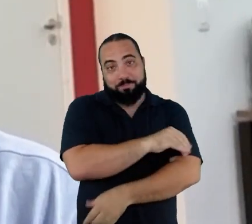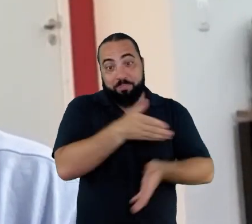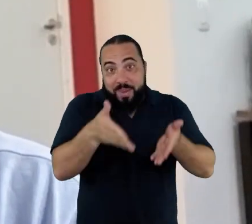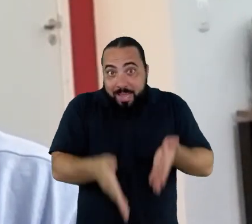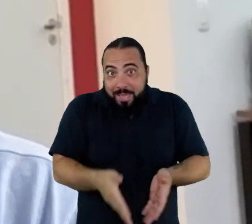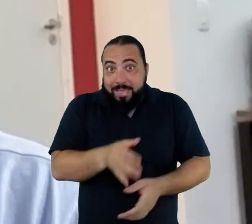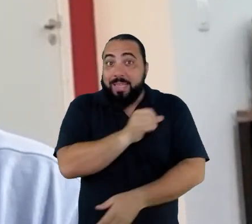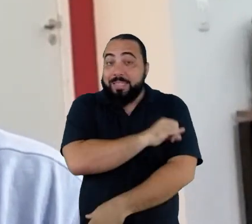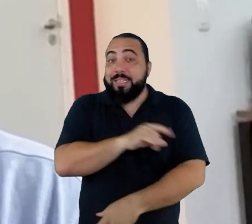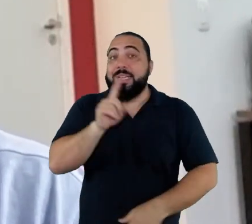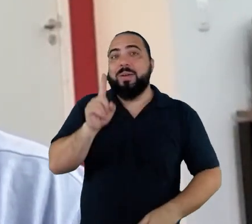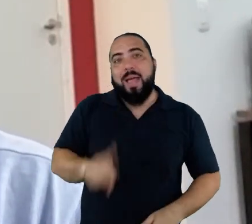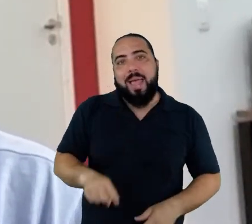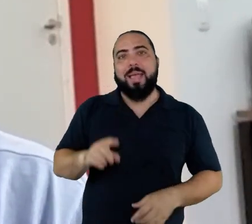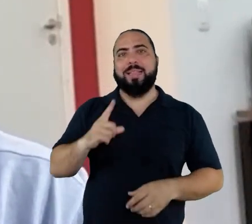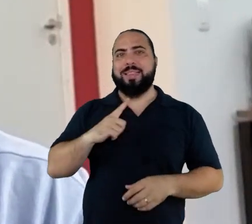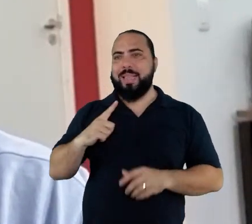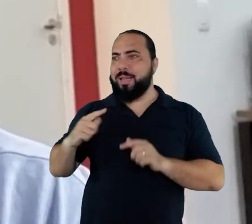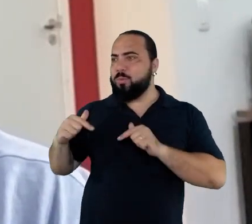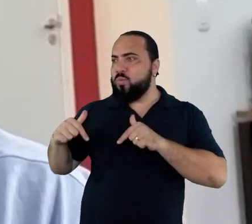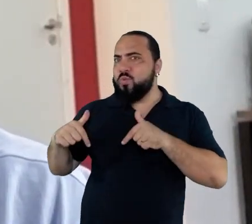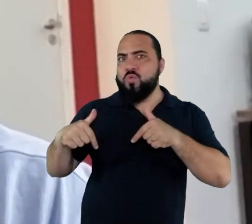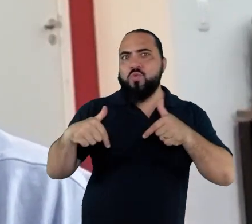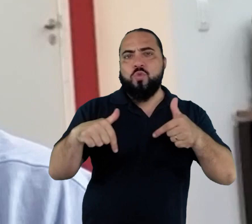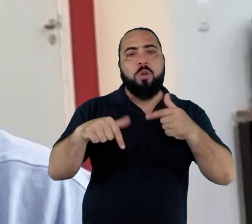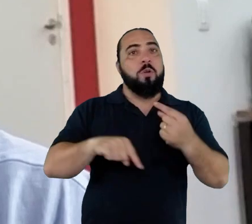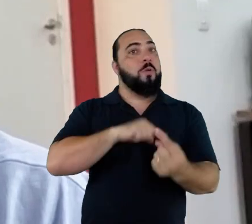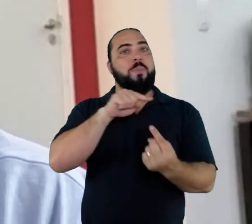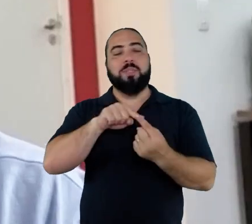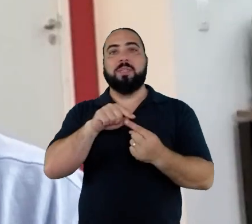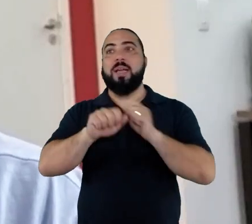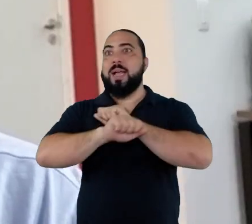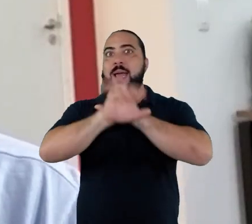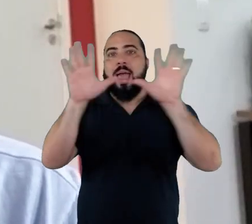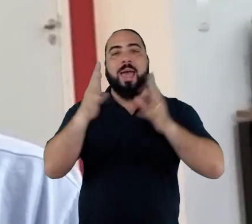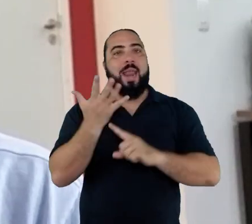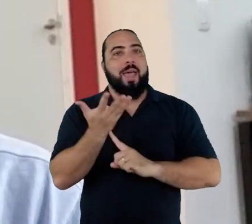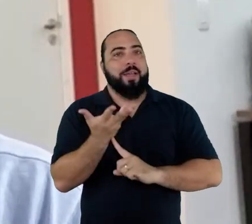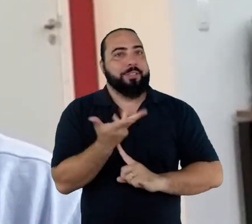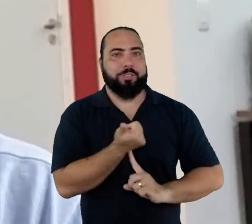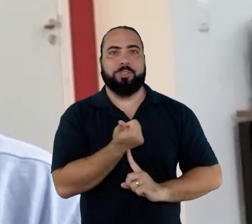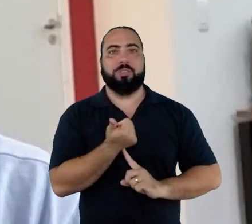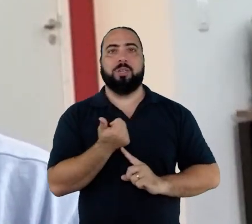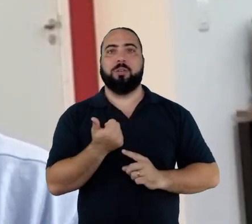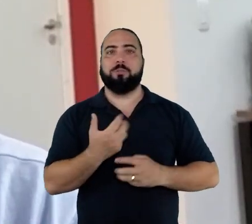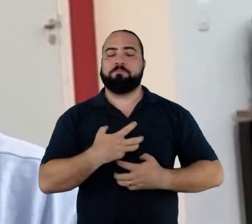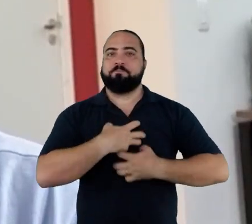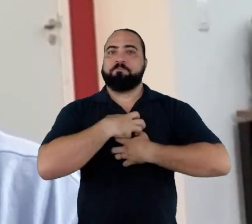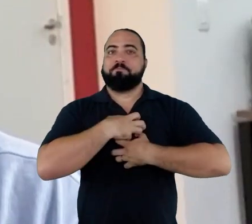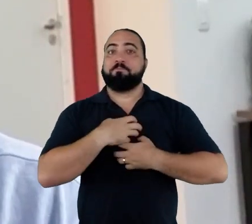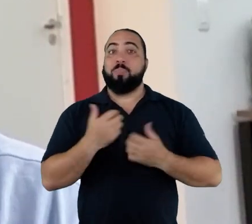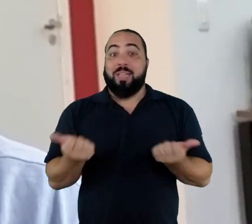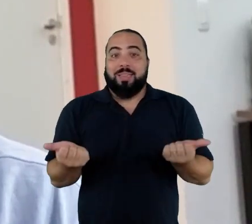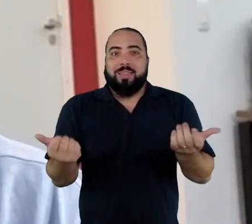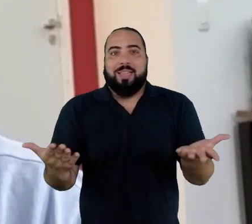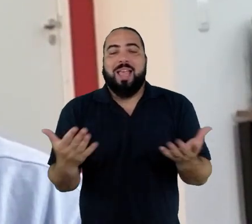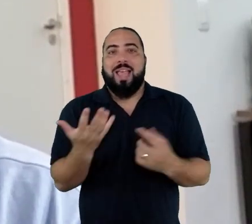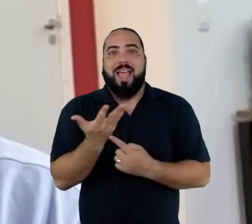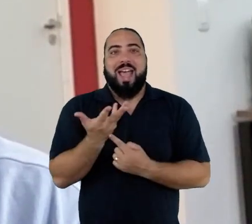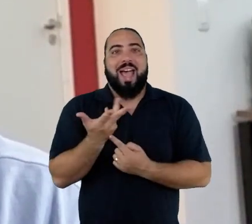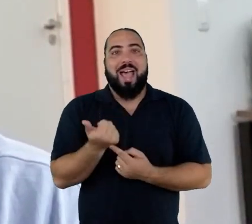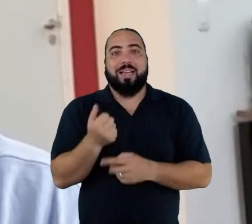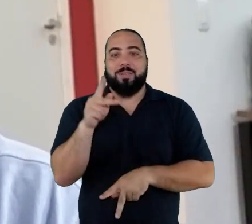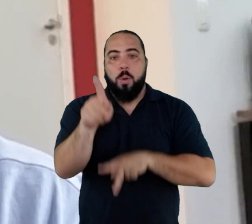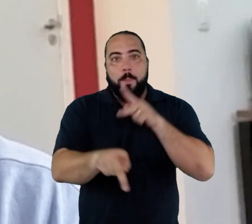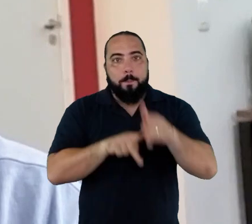é uma cidade que tem uma vocação clara, artística, uma vocação clara para levar a